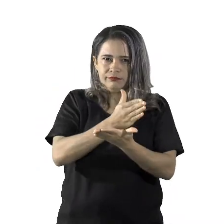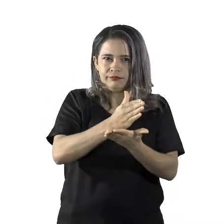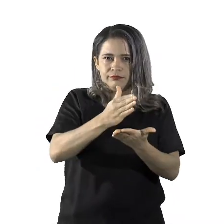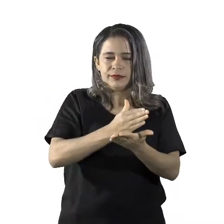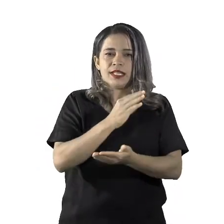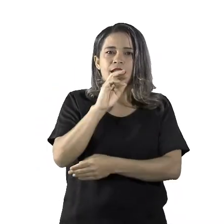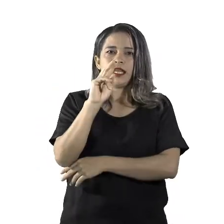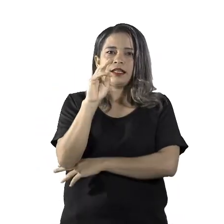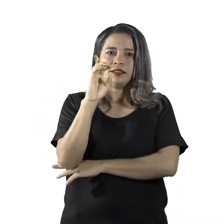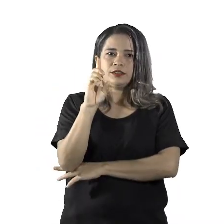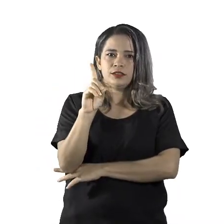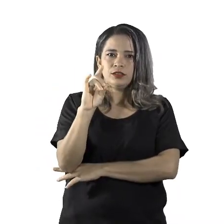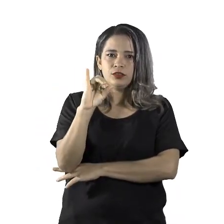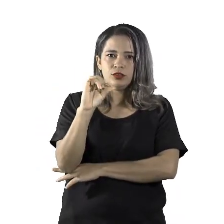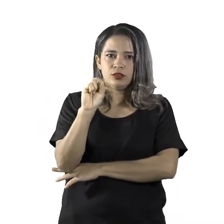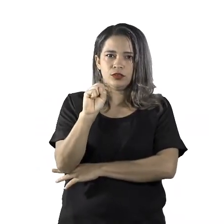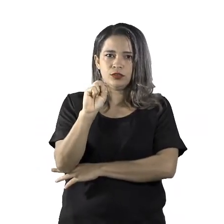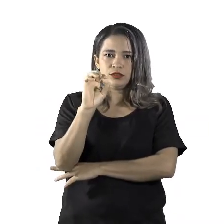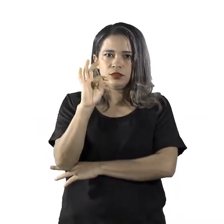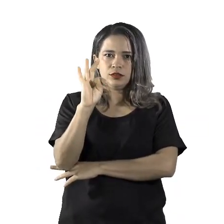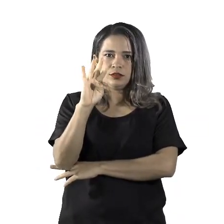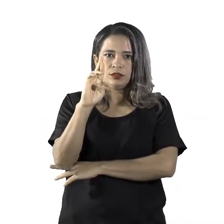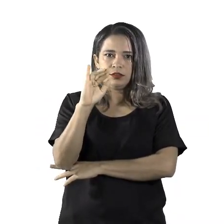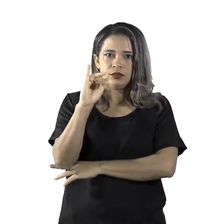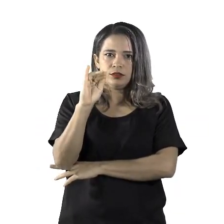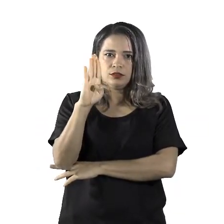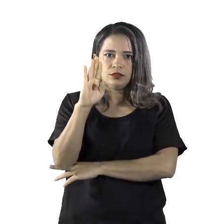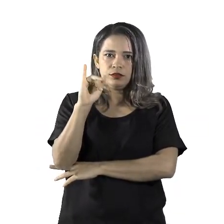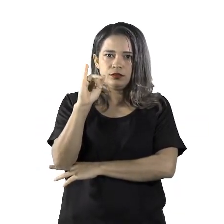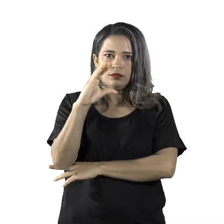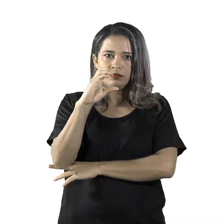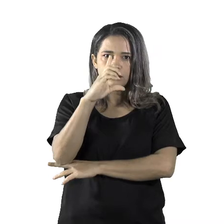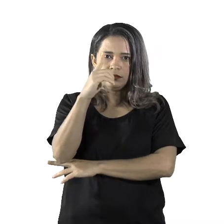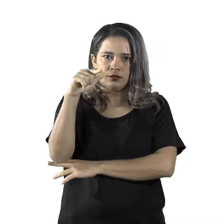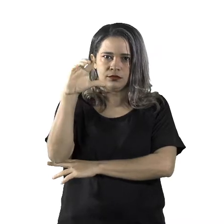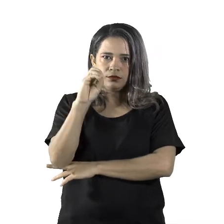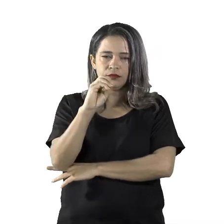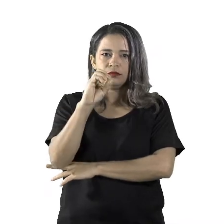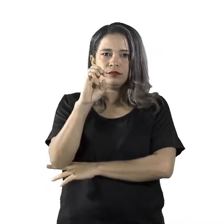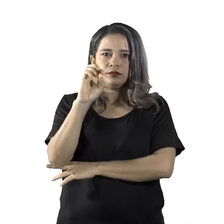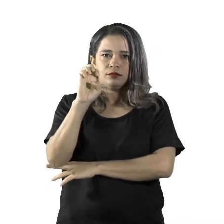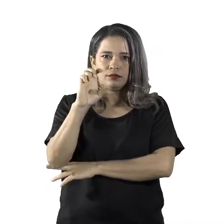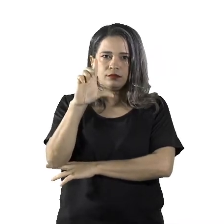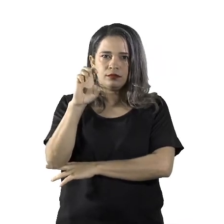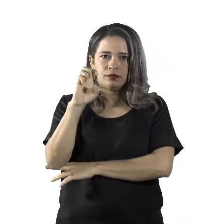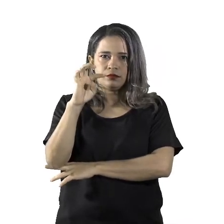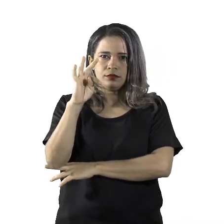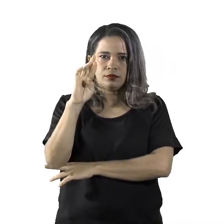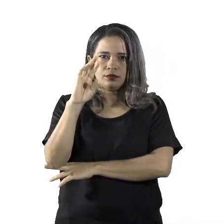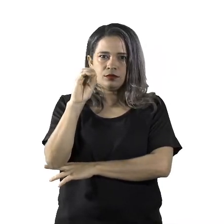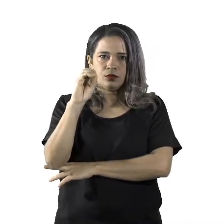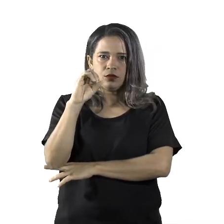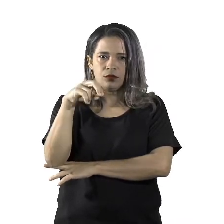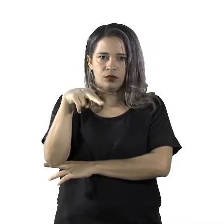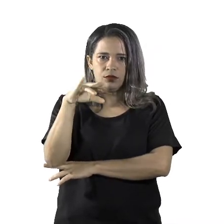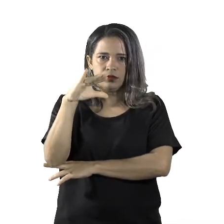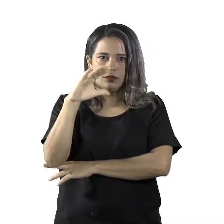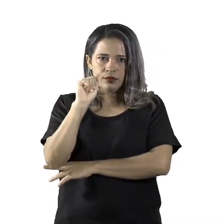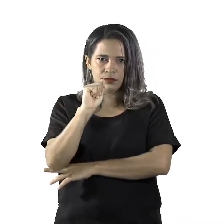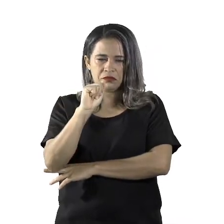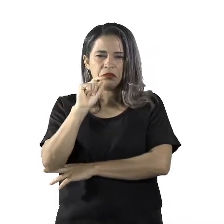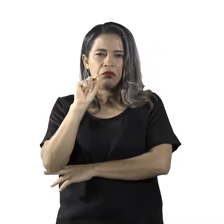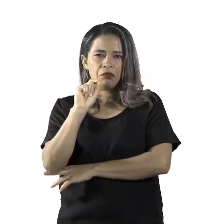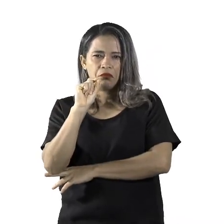eletrônica, tá? O que é isso? Como funciona? A distribuição eletrônica ou